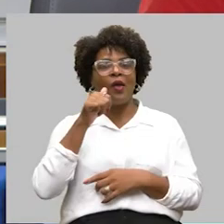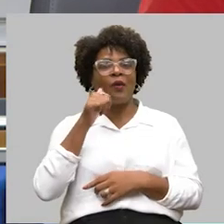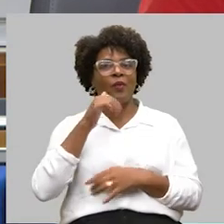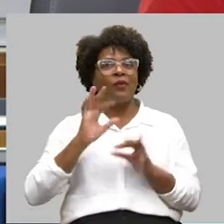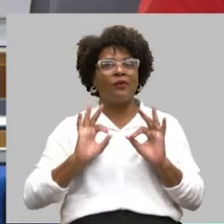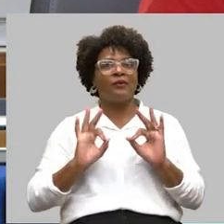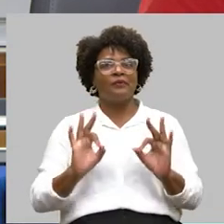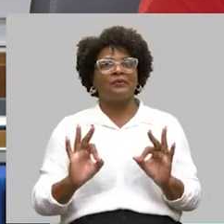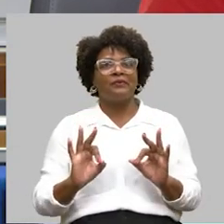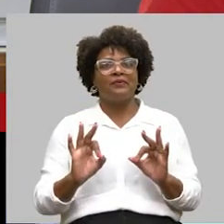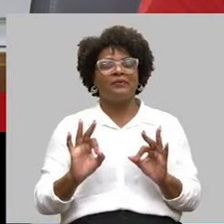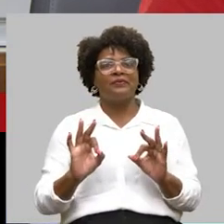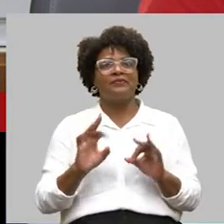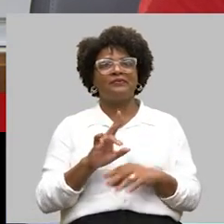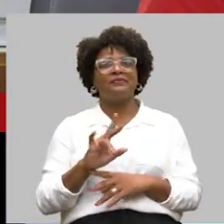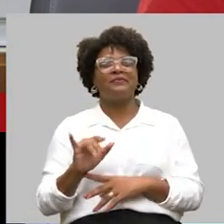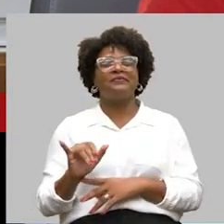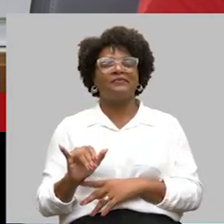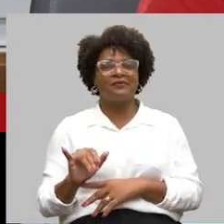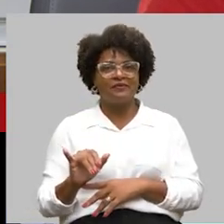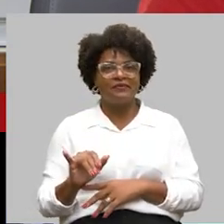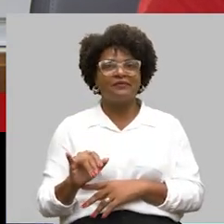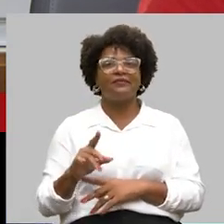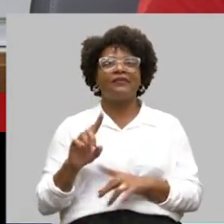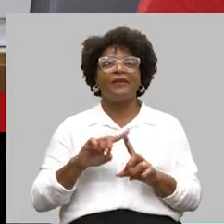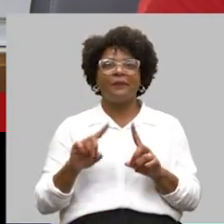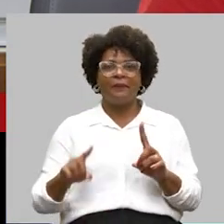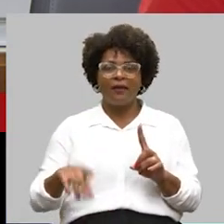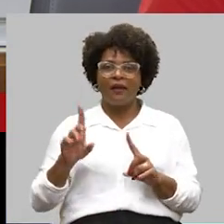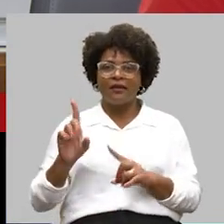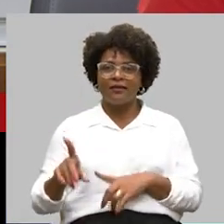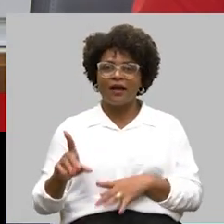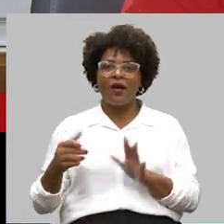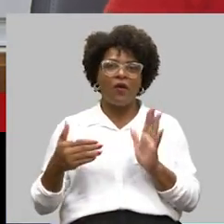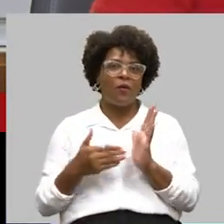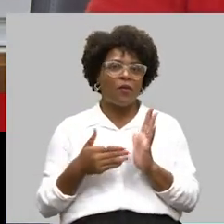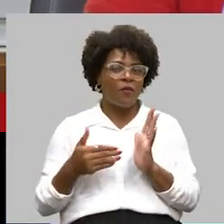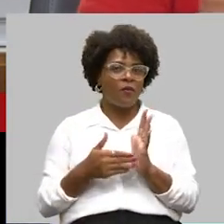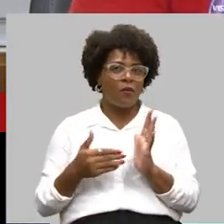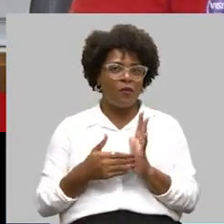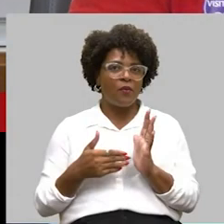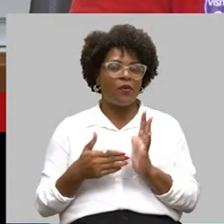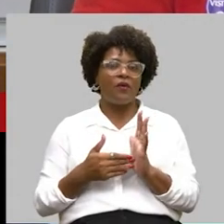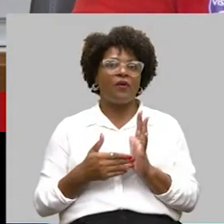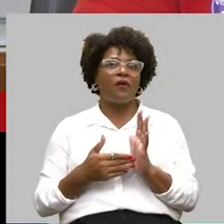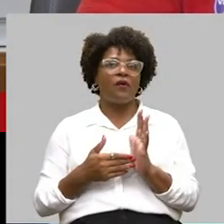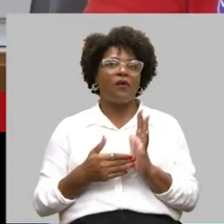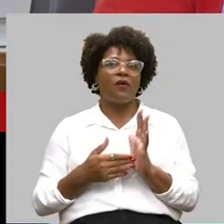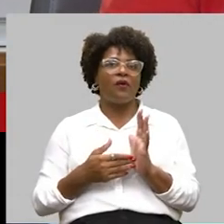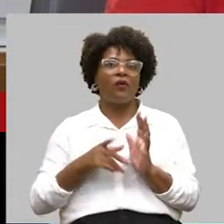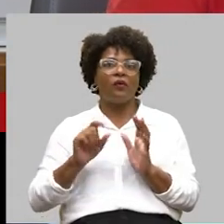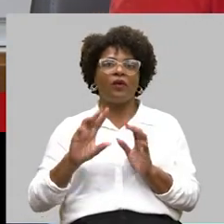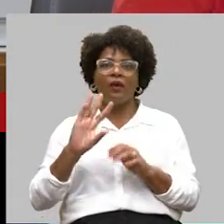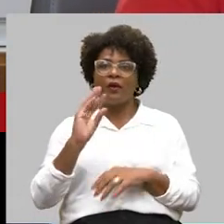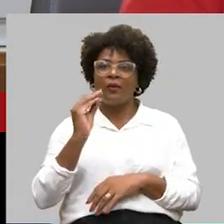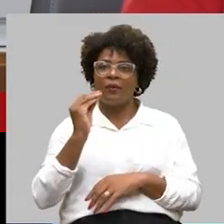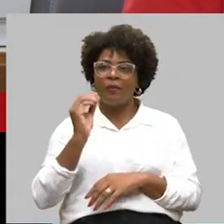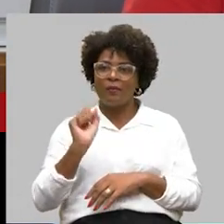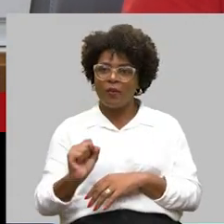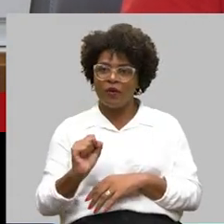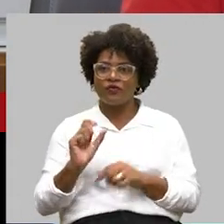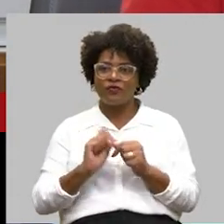o que a gente tá precisando de ouvir mas já que ela não estava vou tentar chegar no mínimo um pouquinho perto do que ela poderia trazer para vocês